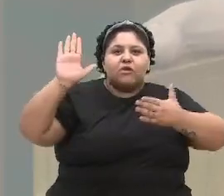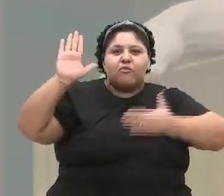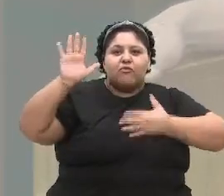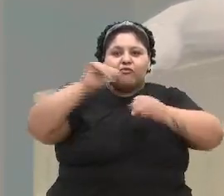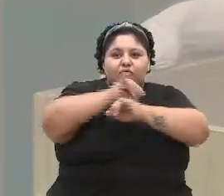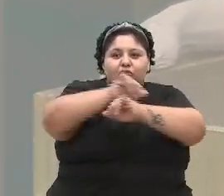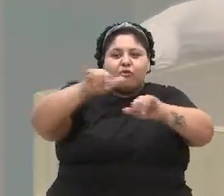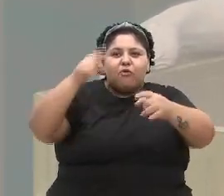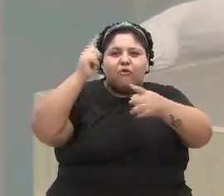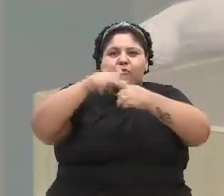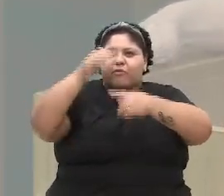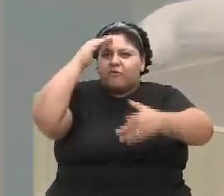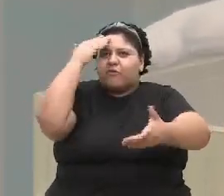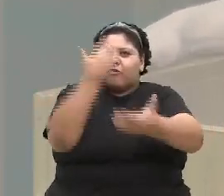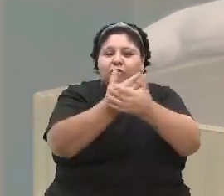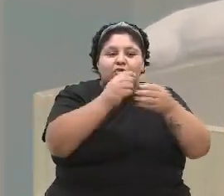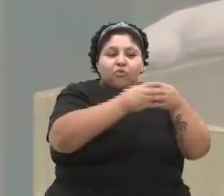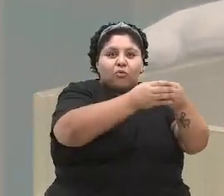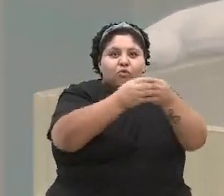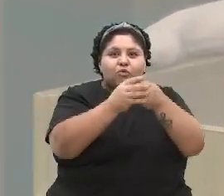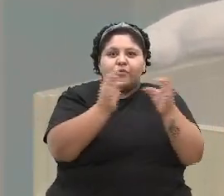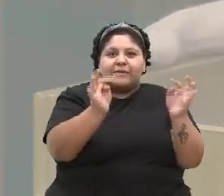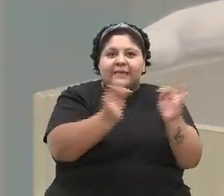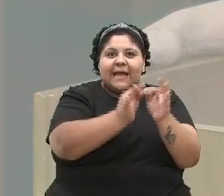porque ele acredita no grupo técnico.